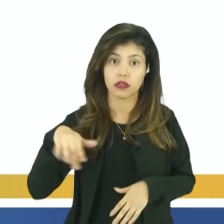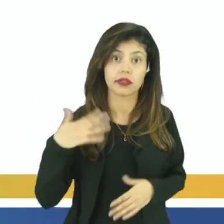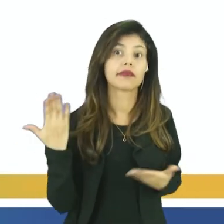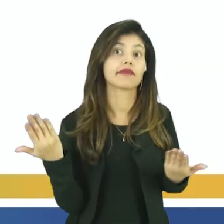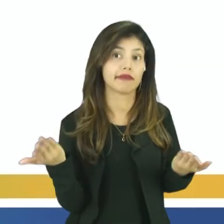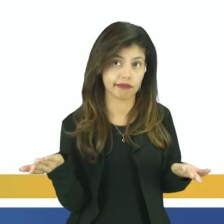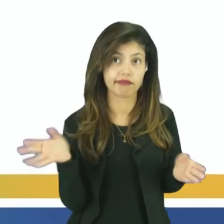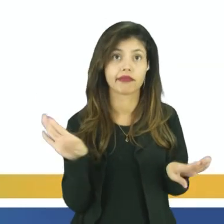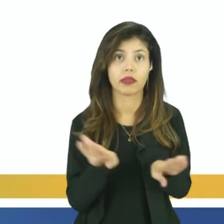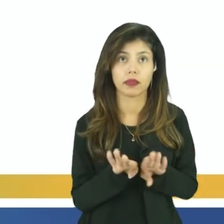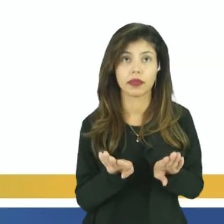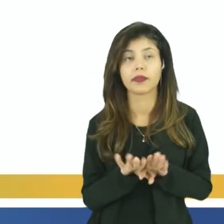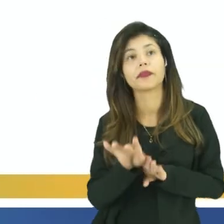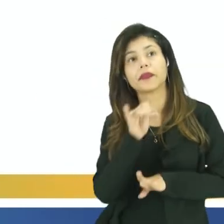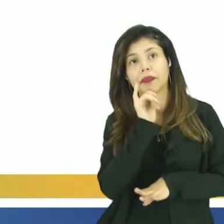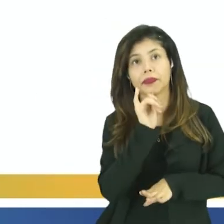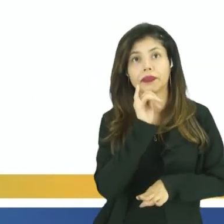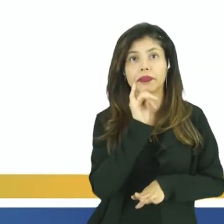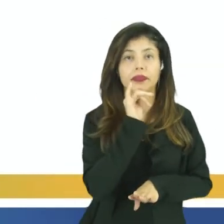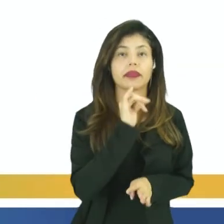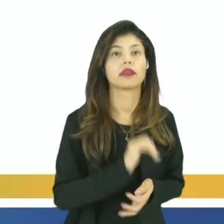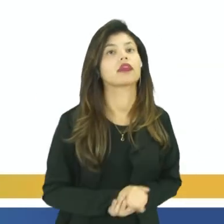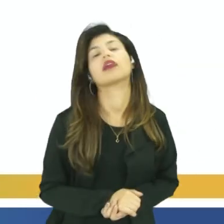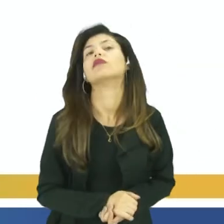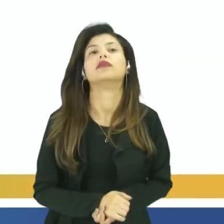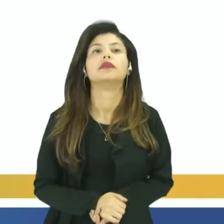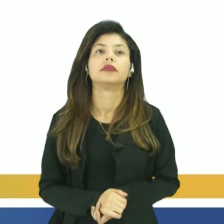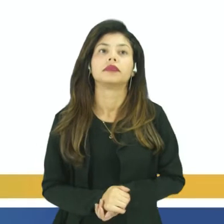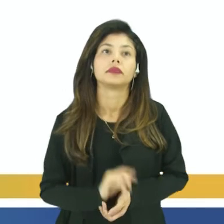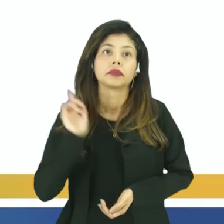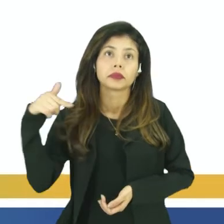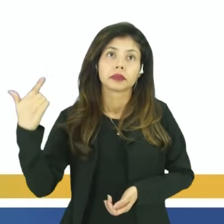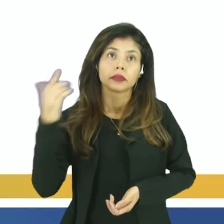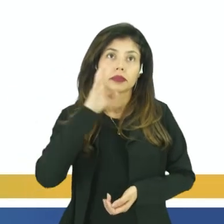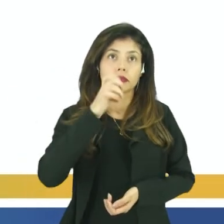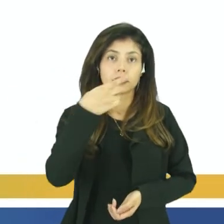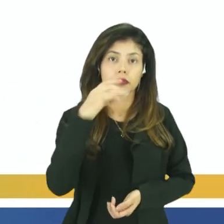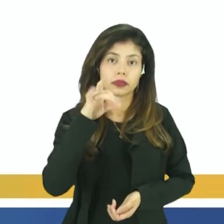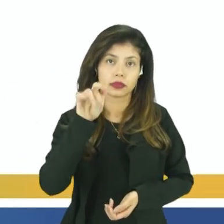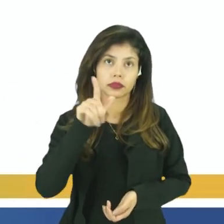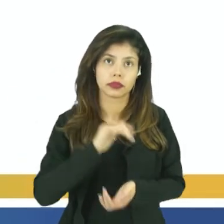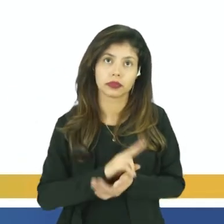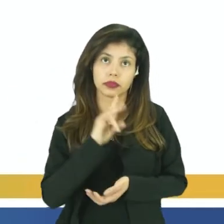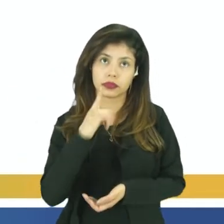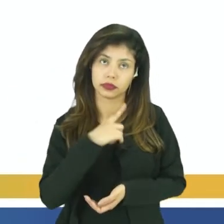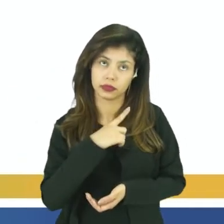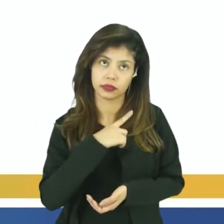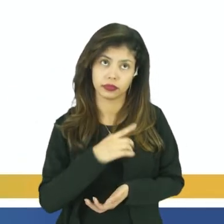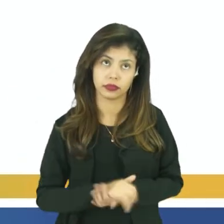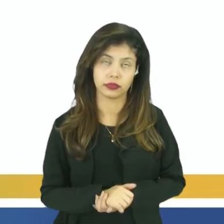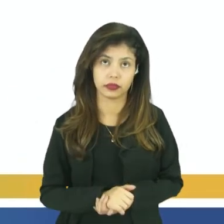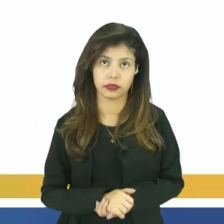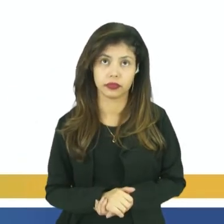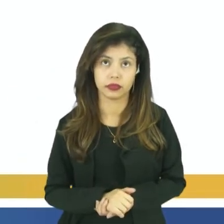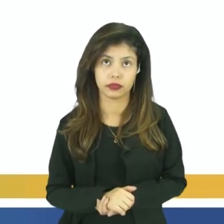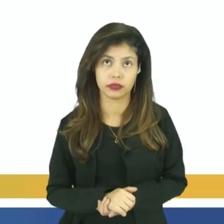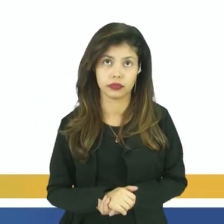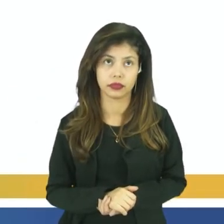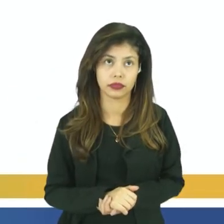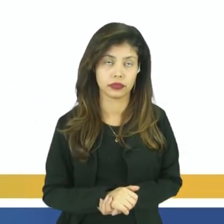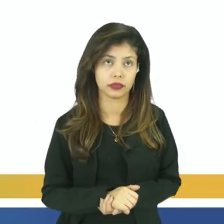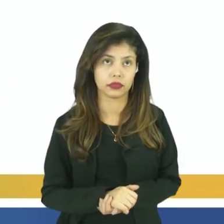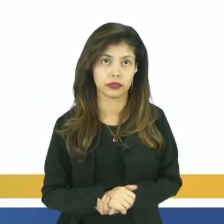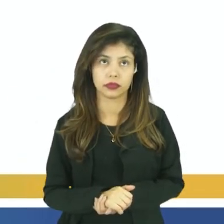também. Então, verifique que lá no Excel, vocês terão na